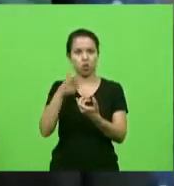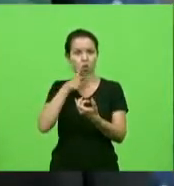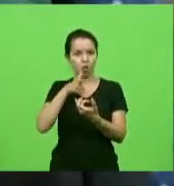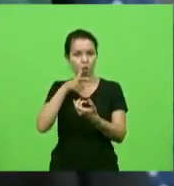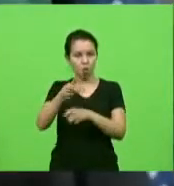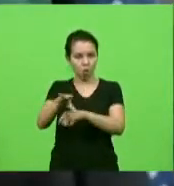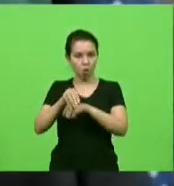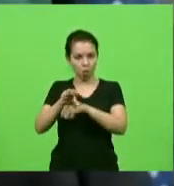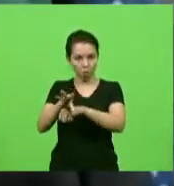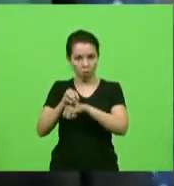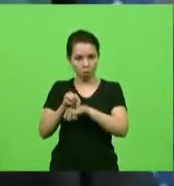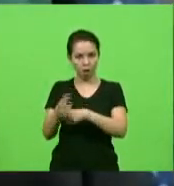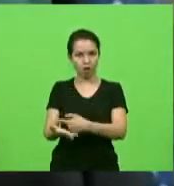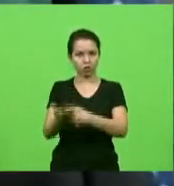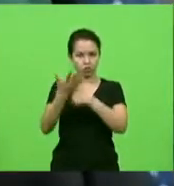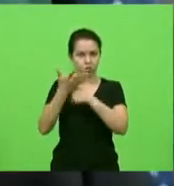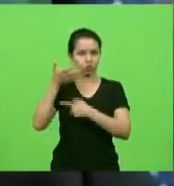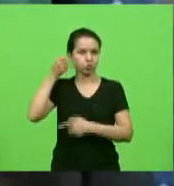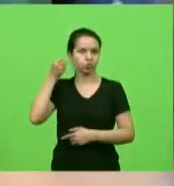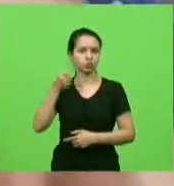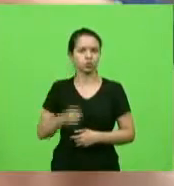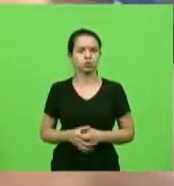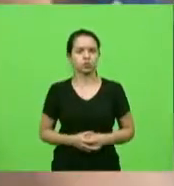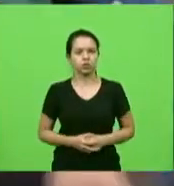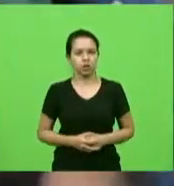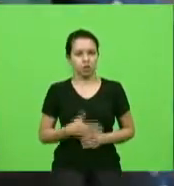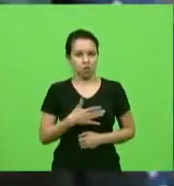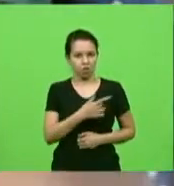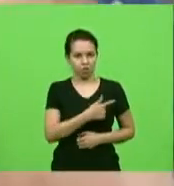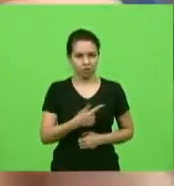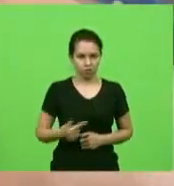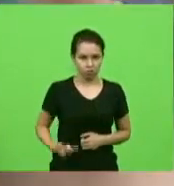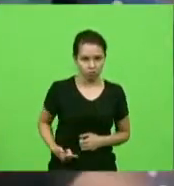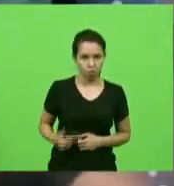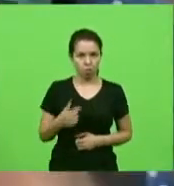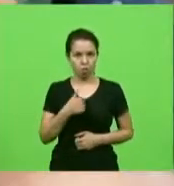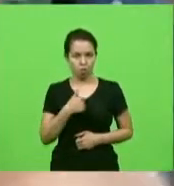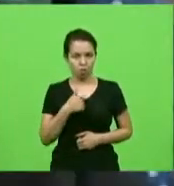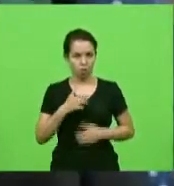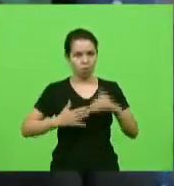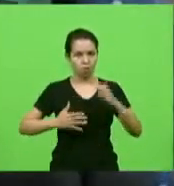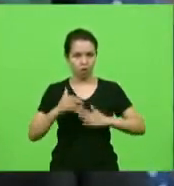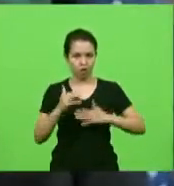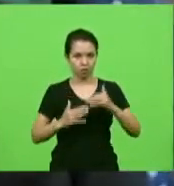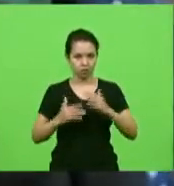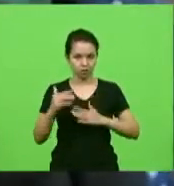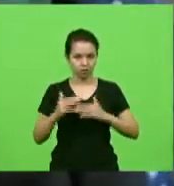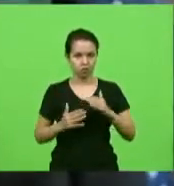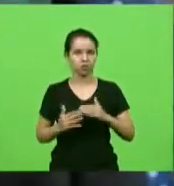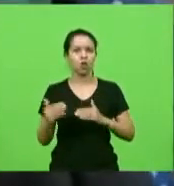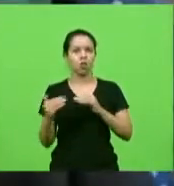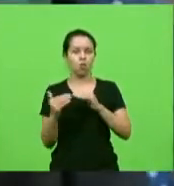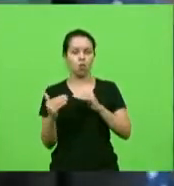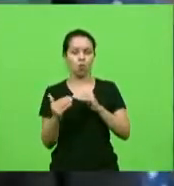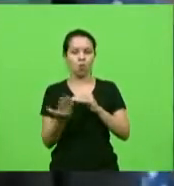como governador, conduzo minha ação em consonância com o que os catarinenses me ensinaram. Fecho